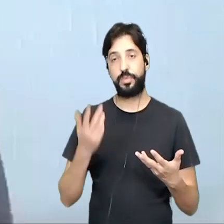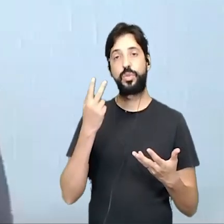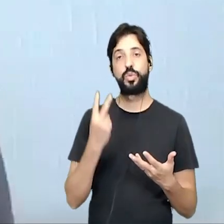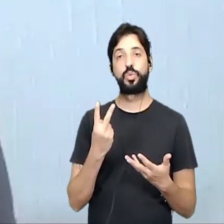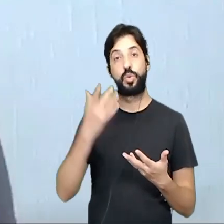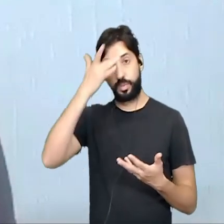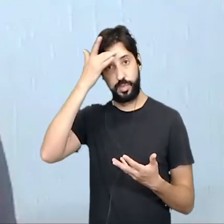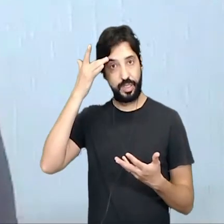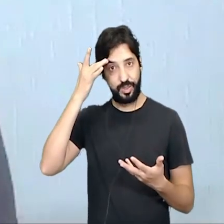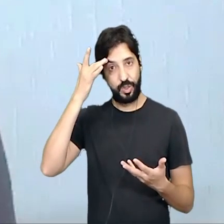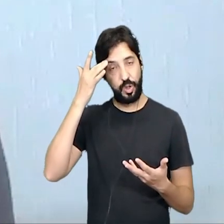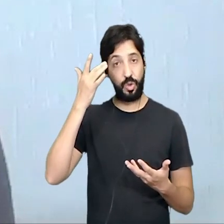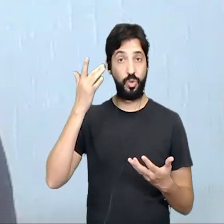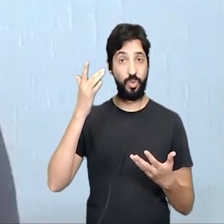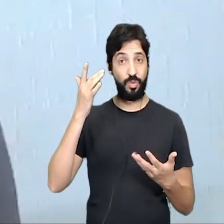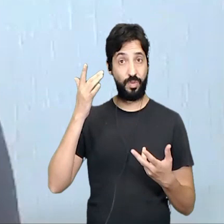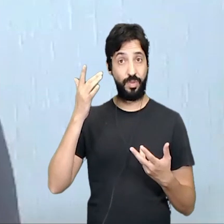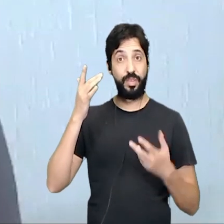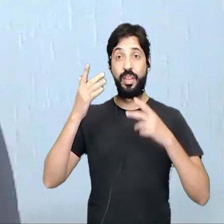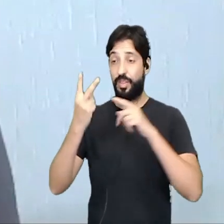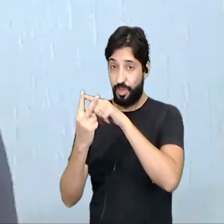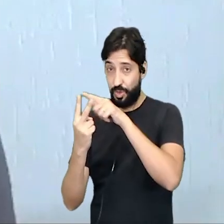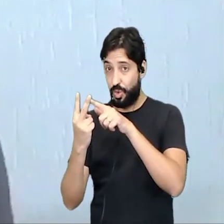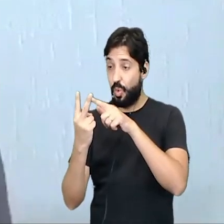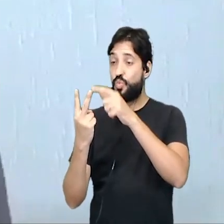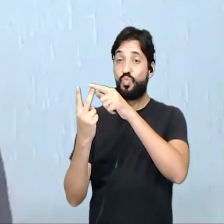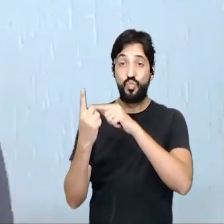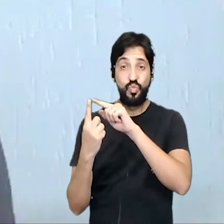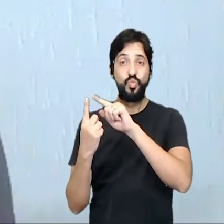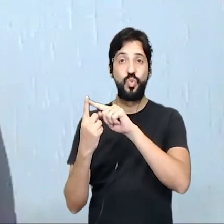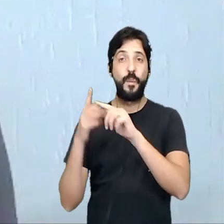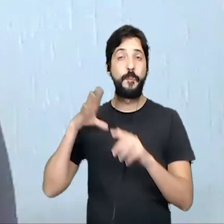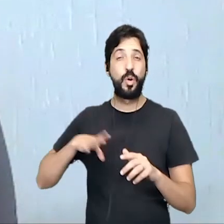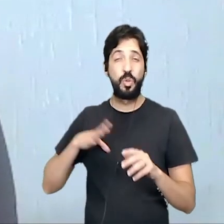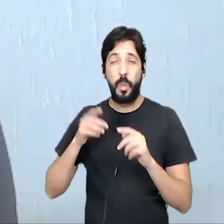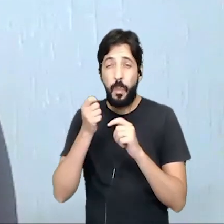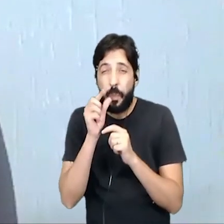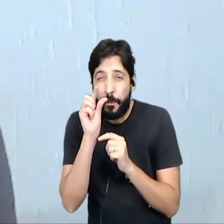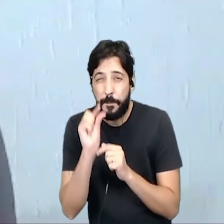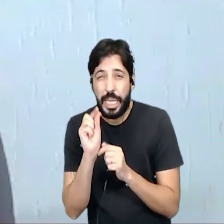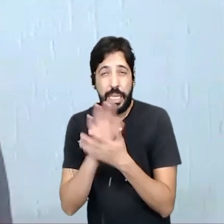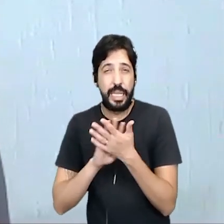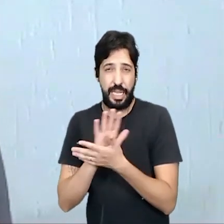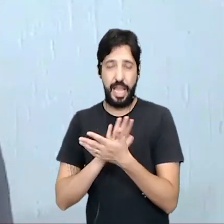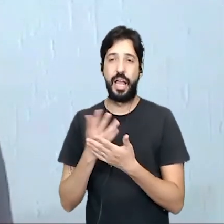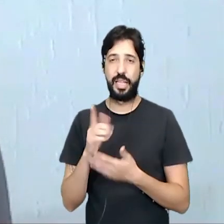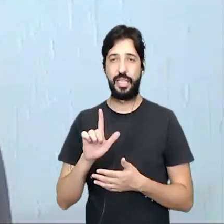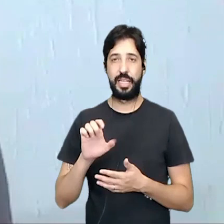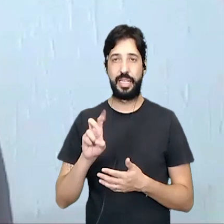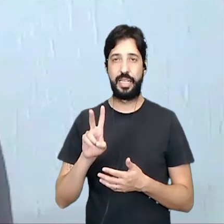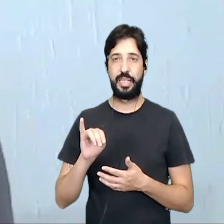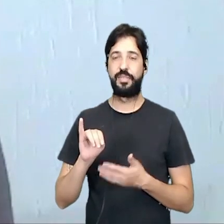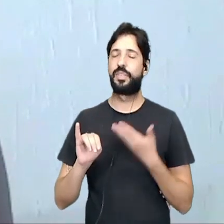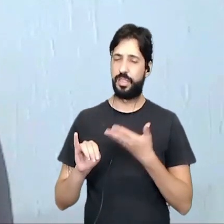Então, duas pessoas, sendo que um deles quase não fala português nenhum, que é o Levi. O Davi,